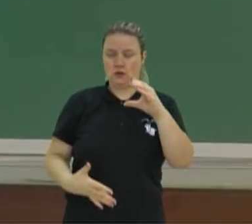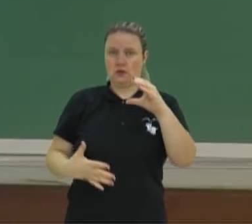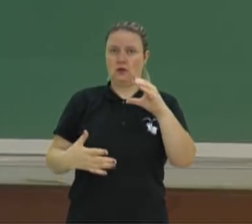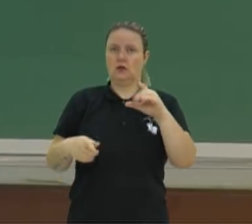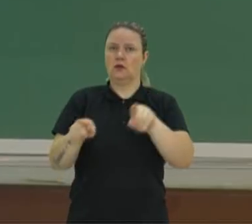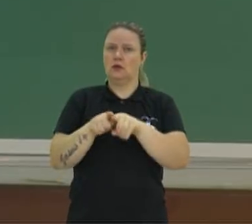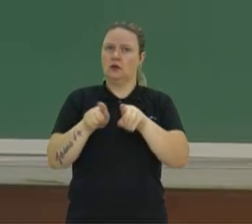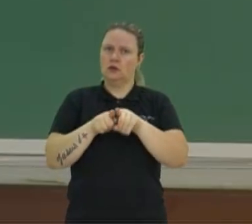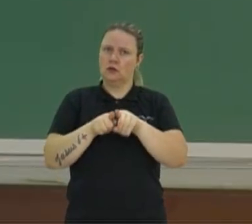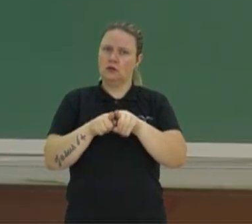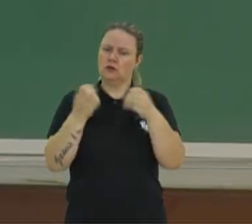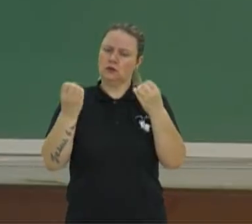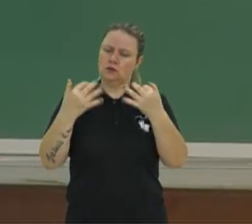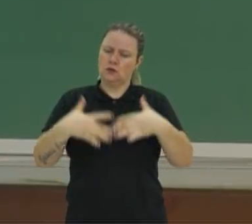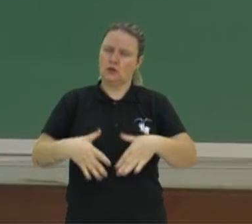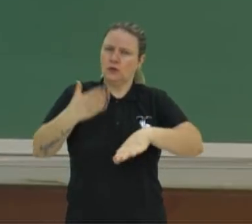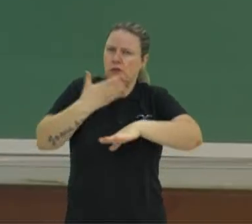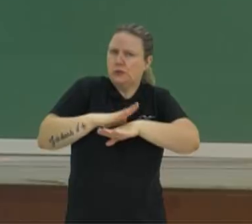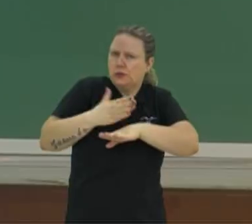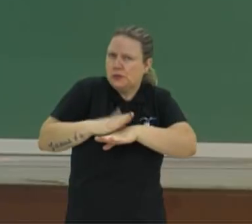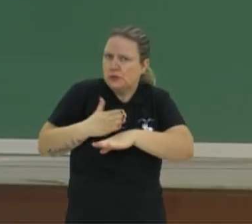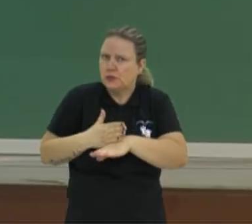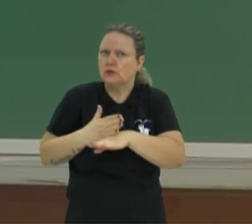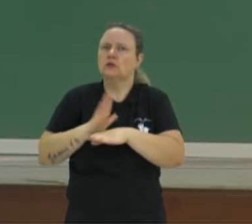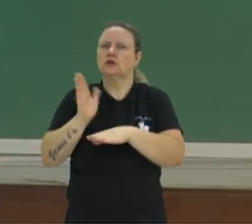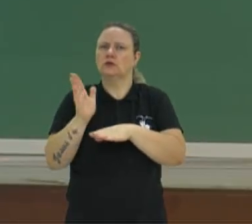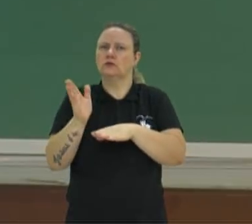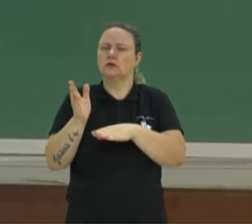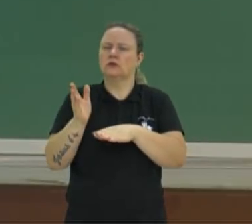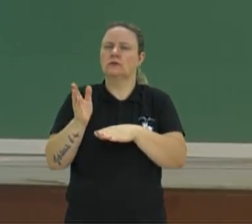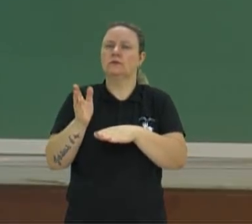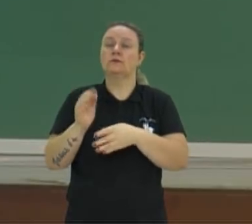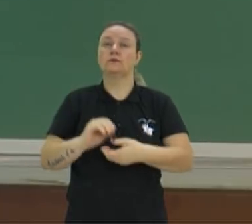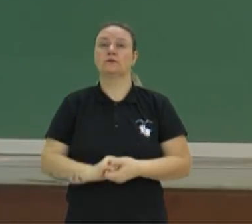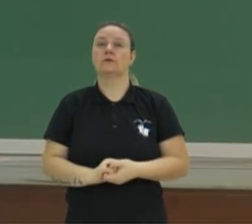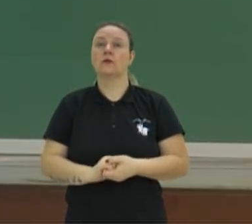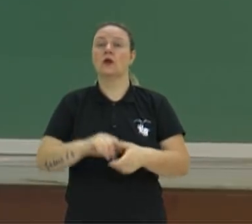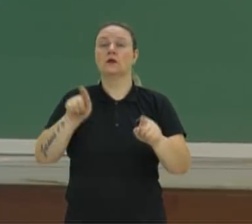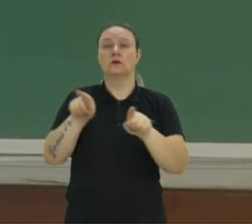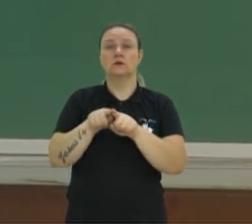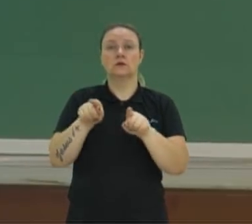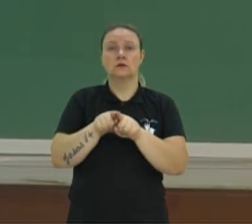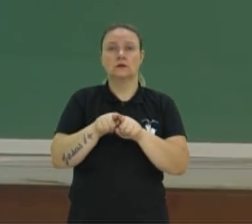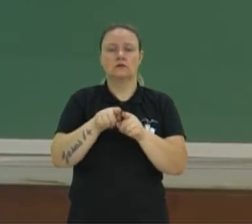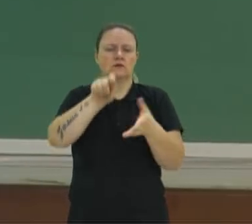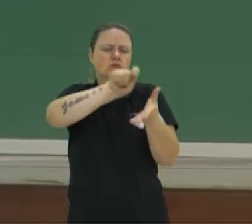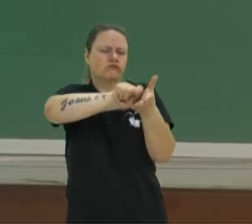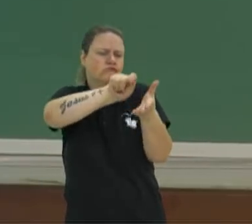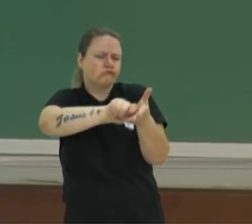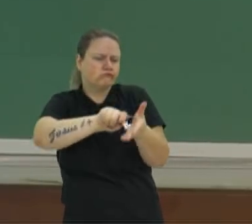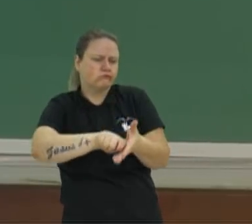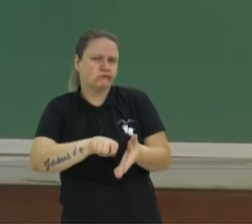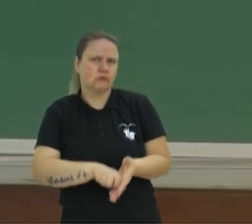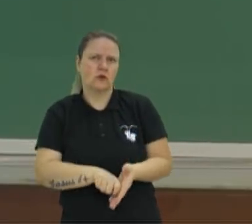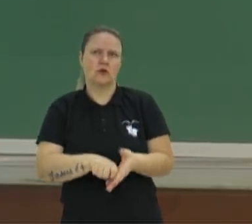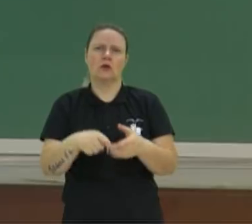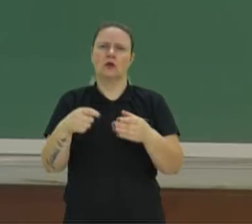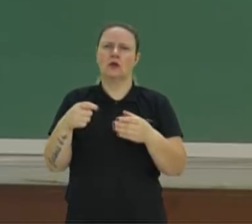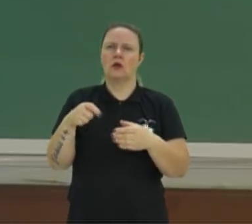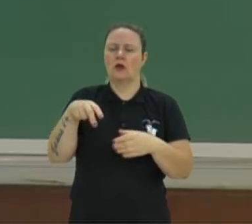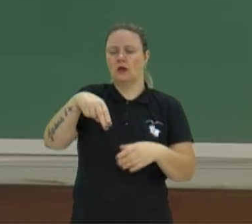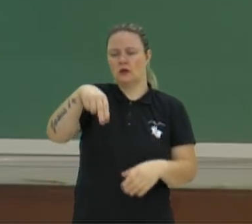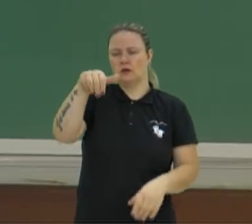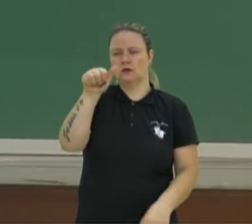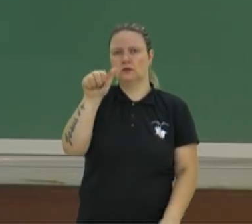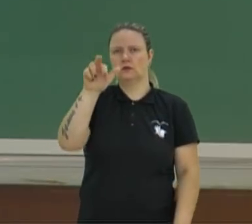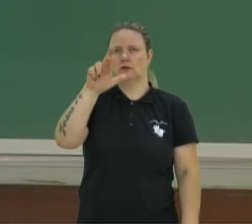nos exercícios. Na verdade, só trabalhamos as características, né? A questão de sequências descritivas e narrativas se